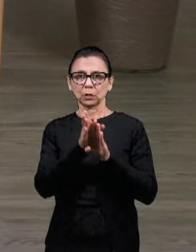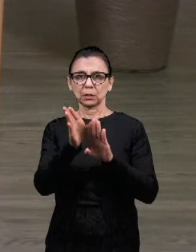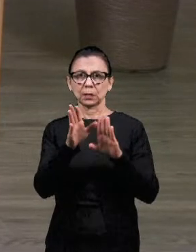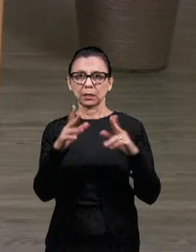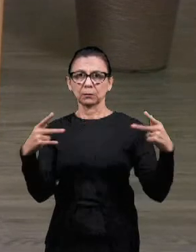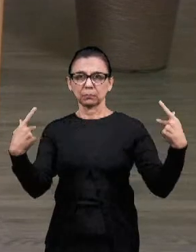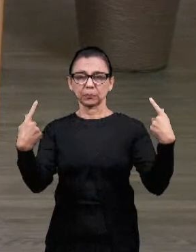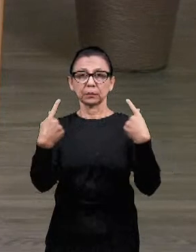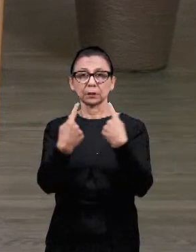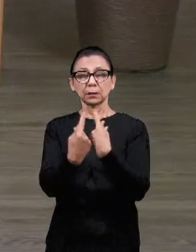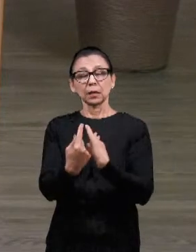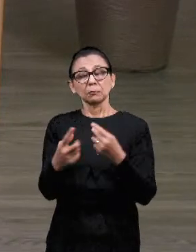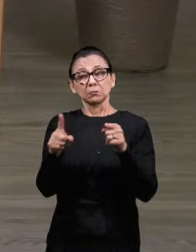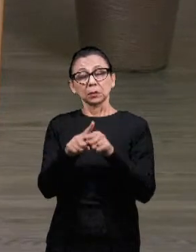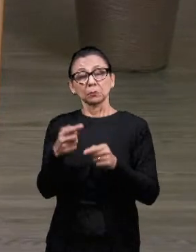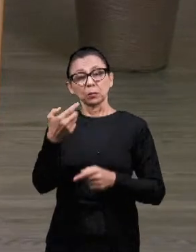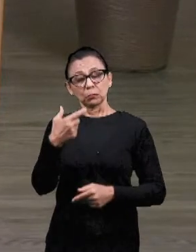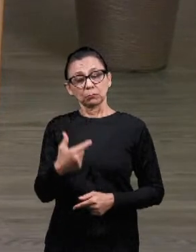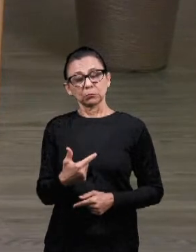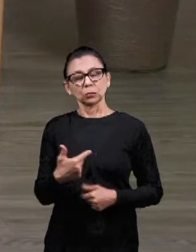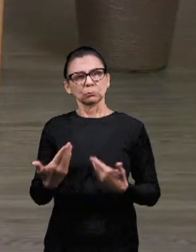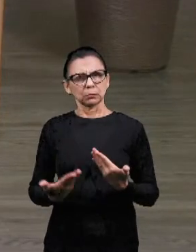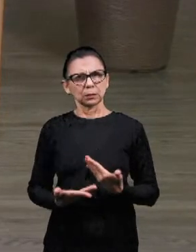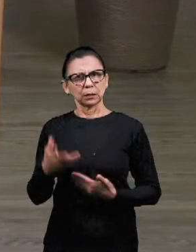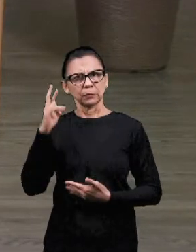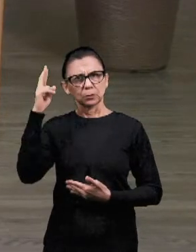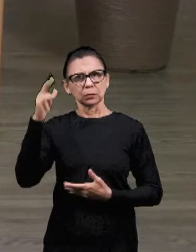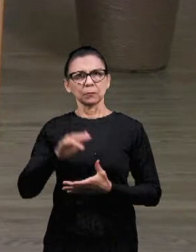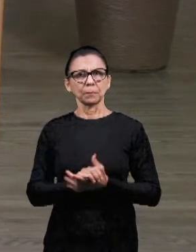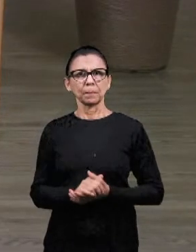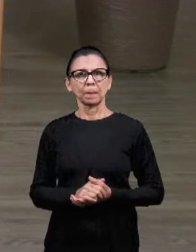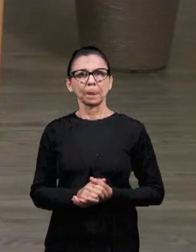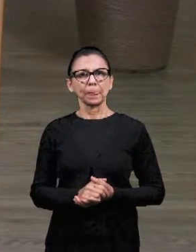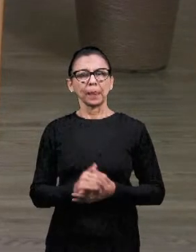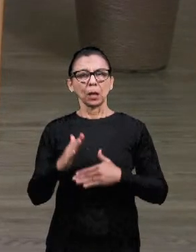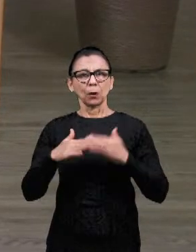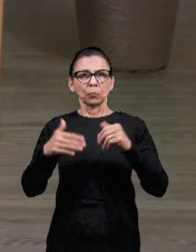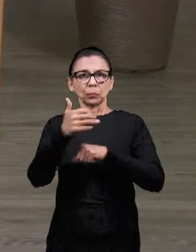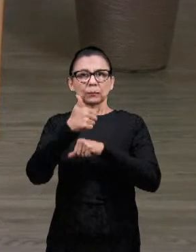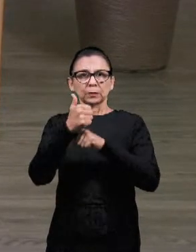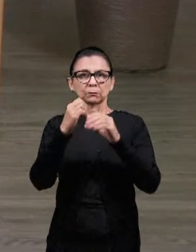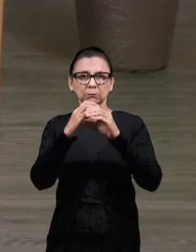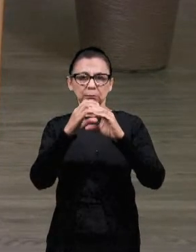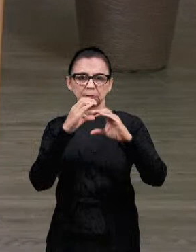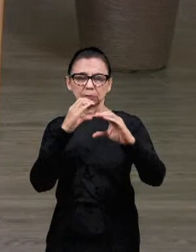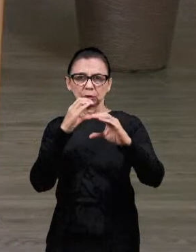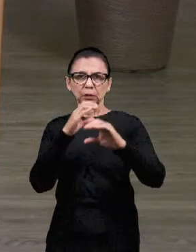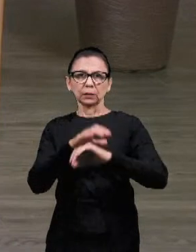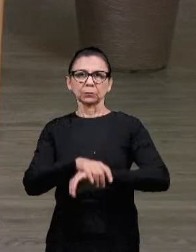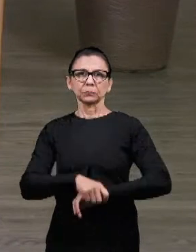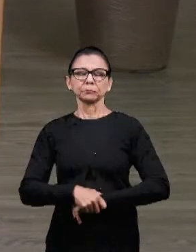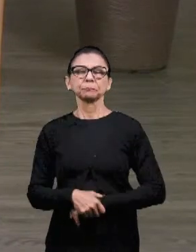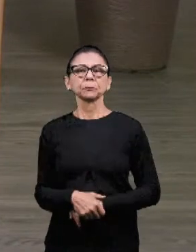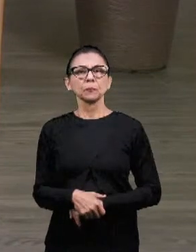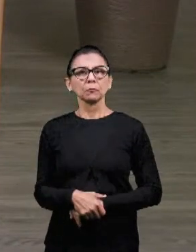servo. A minha profissão, eu sou engenheiro e eu já trabalhei alguns períodos no exterior.